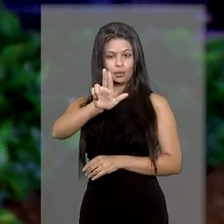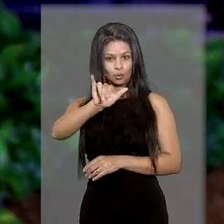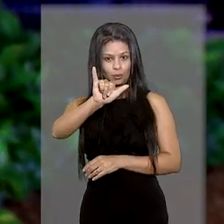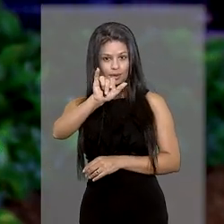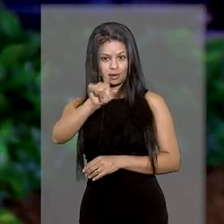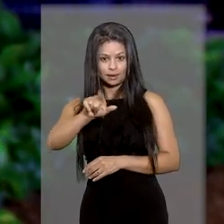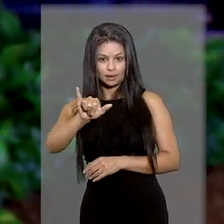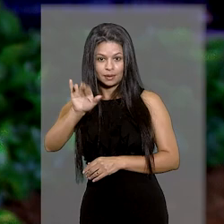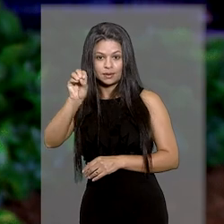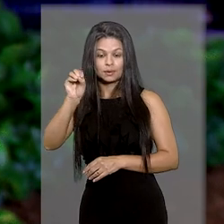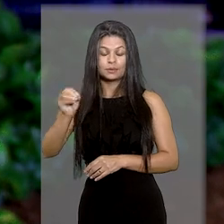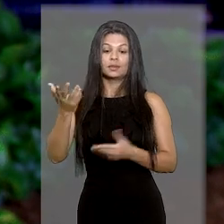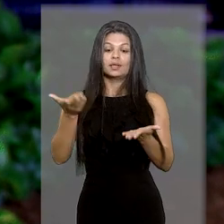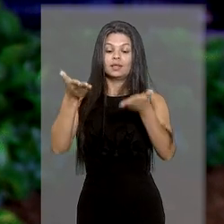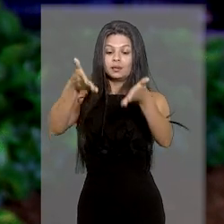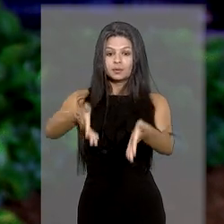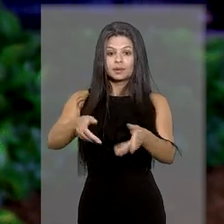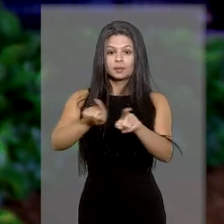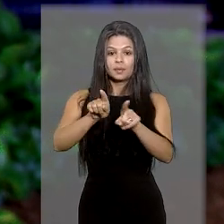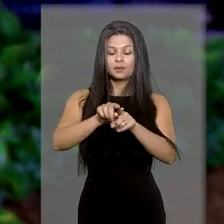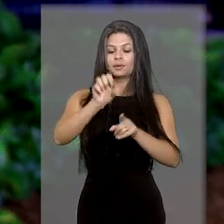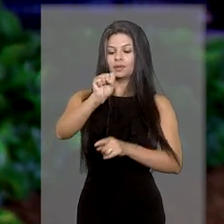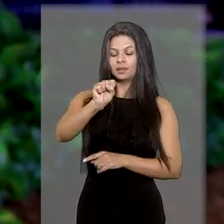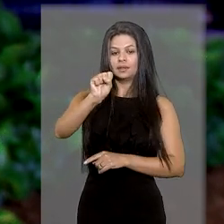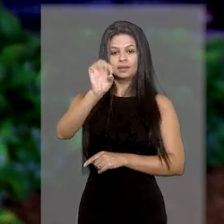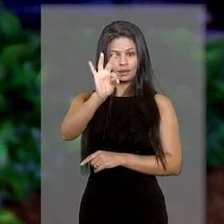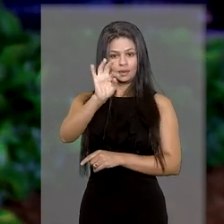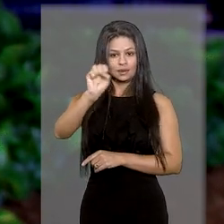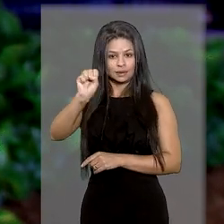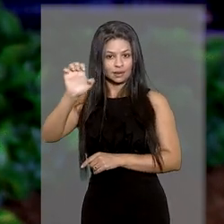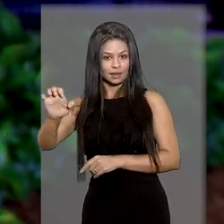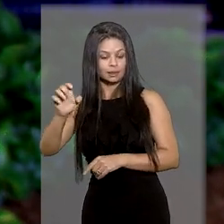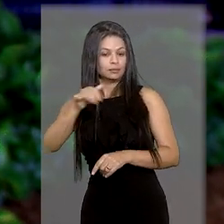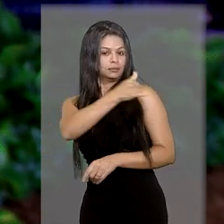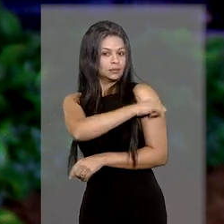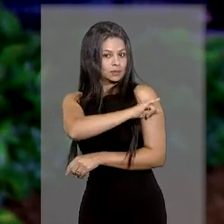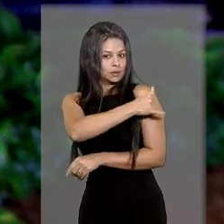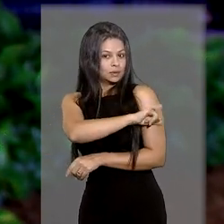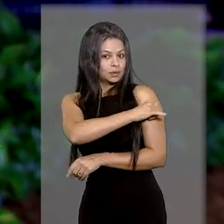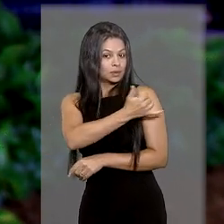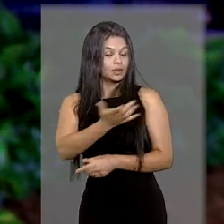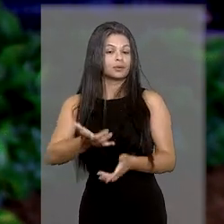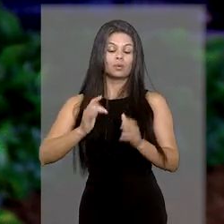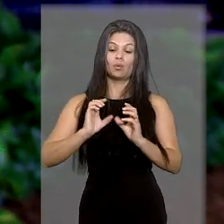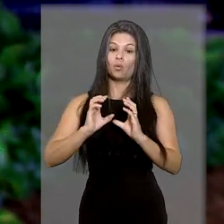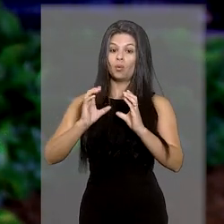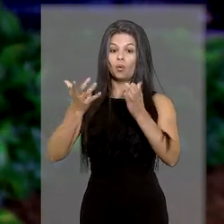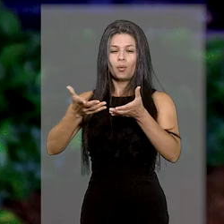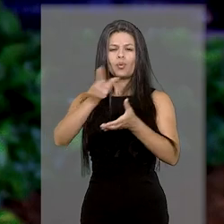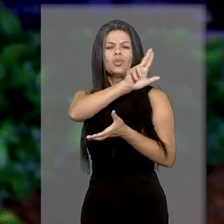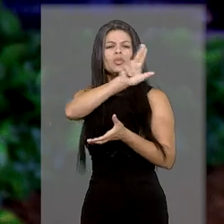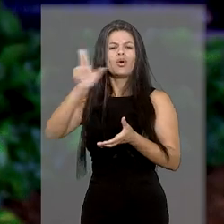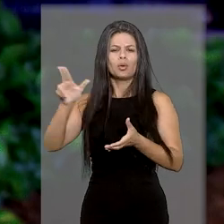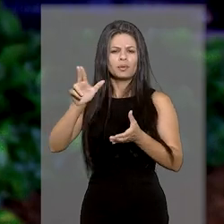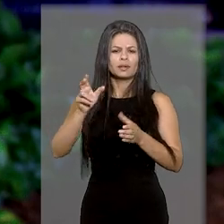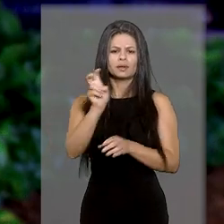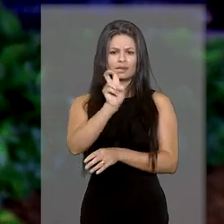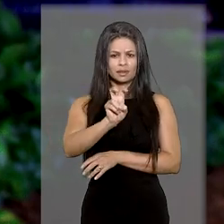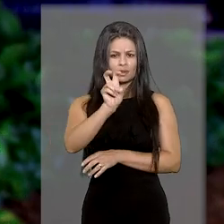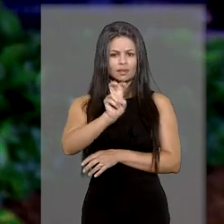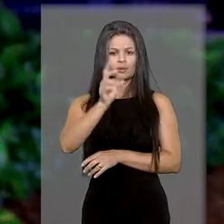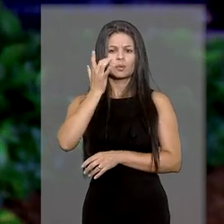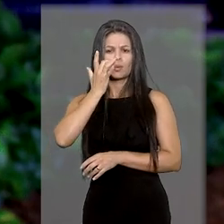e outros quatro Conselheiros do TCE do Rio foram presos temporariamente em 2017 na operação o quinto do Ouro que